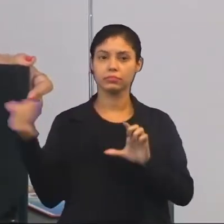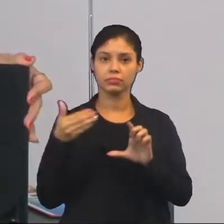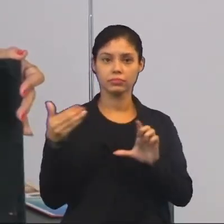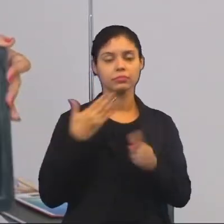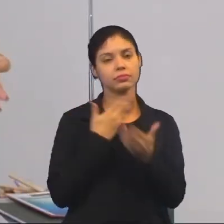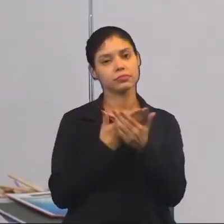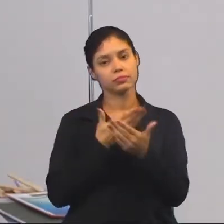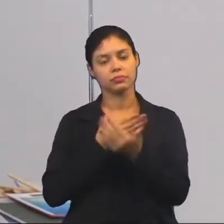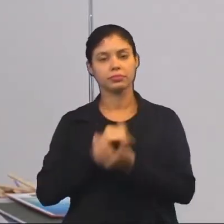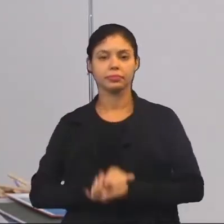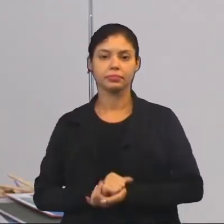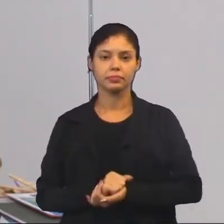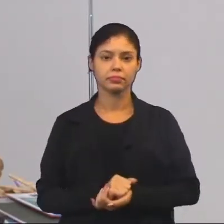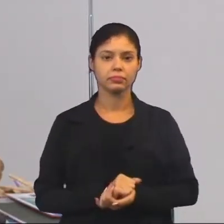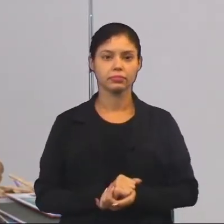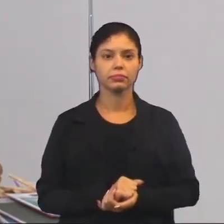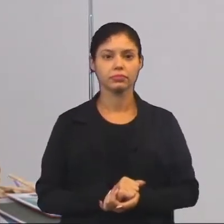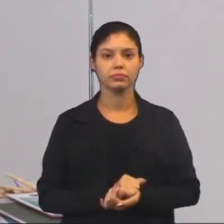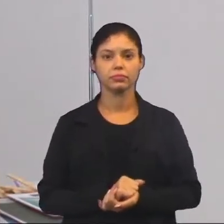aula.